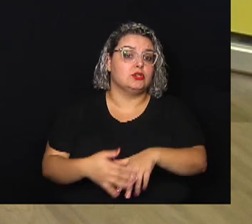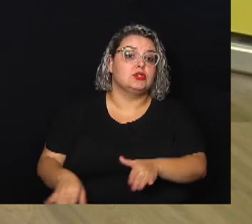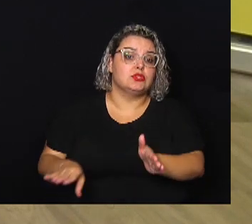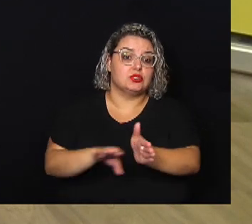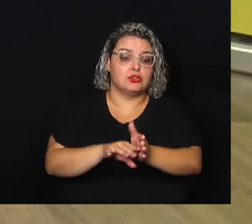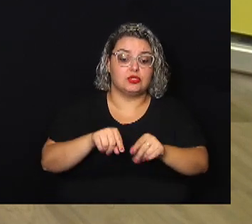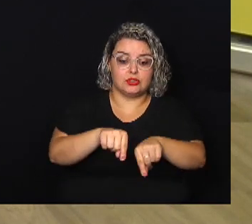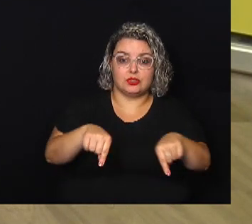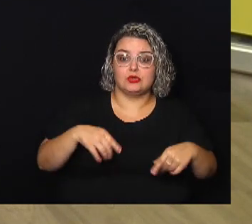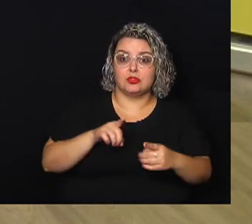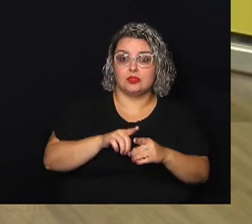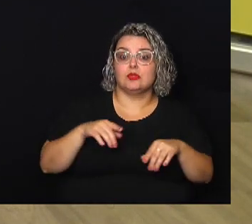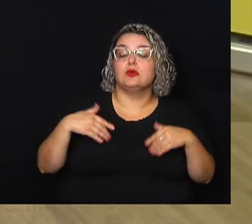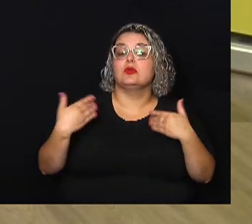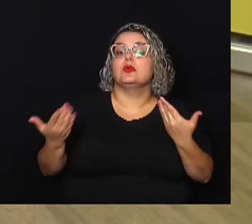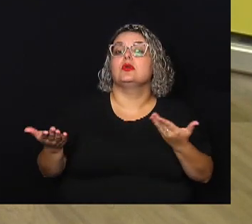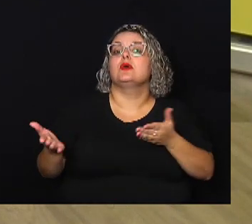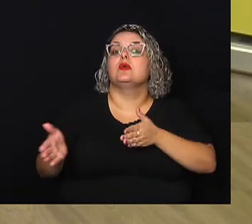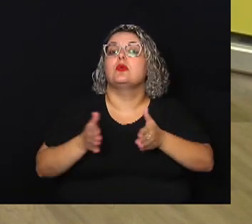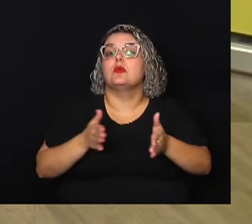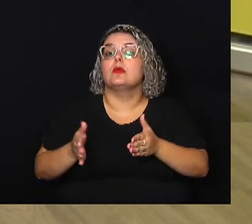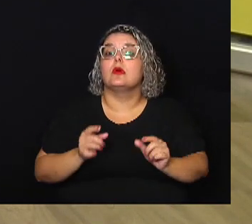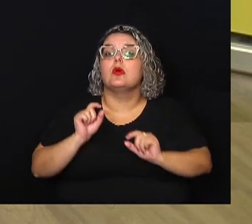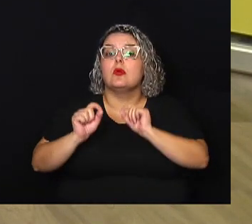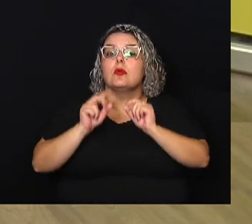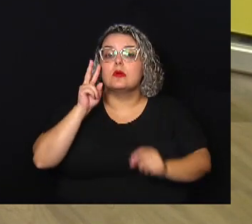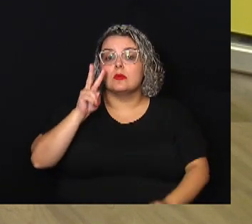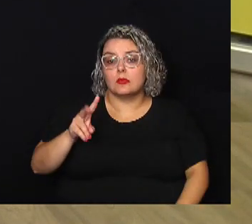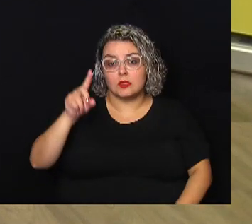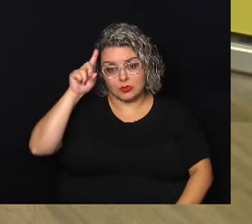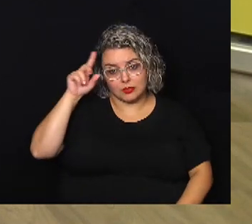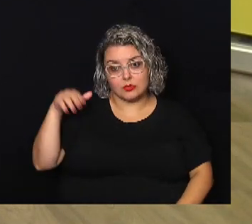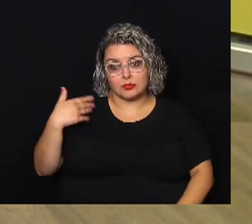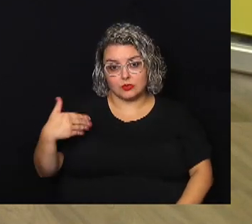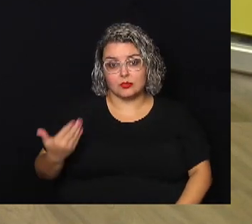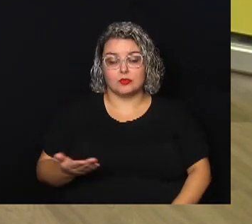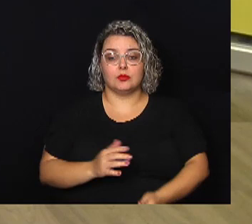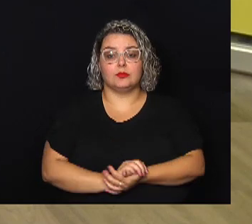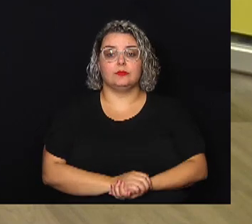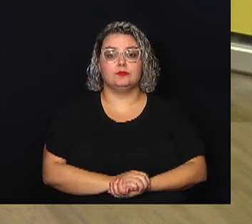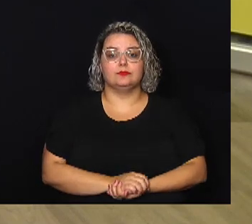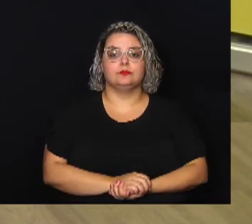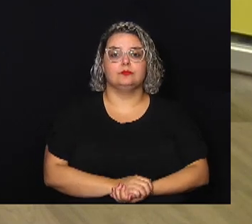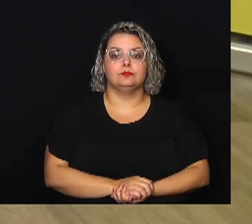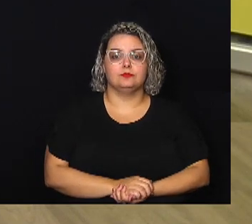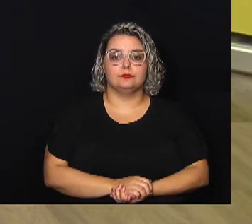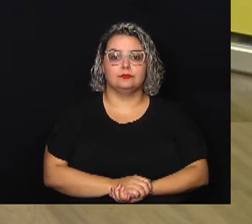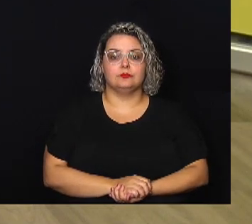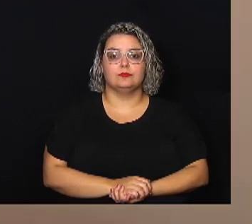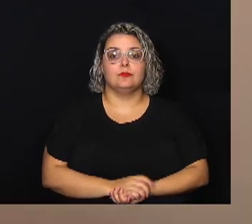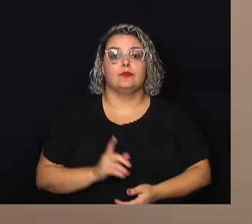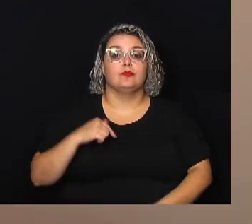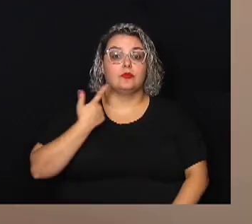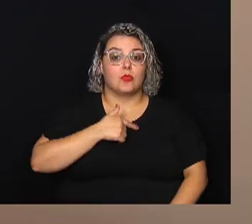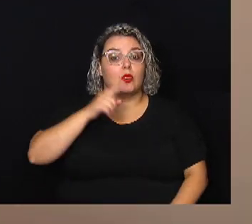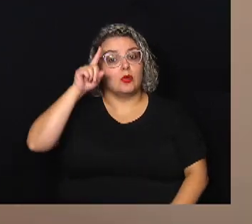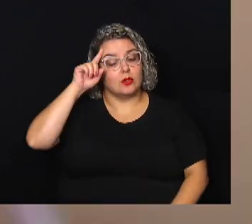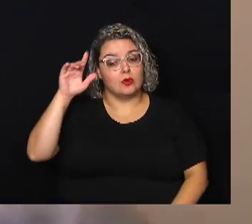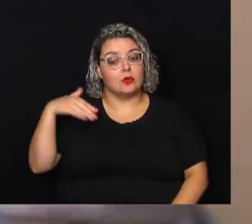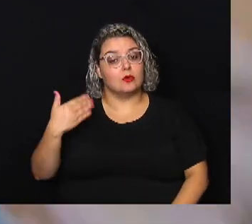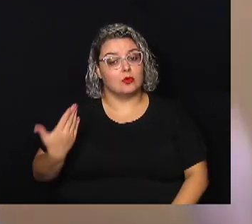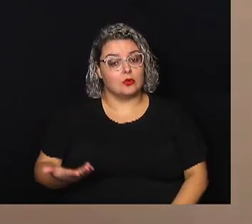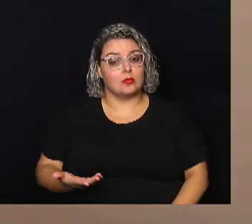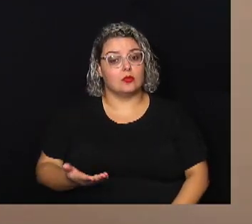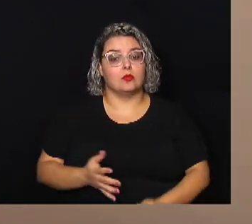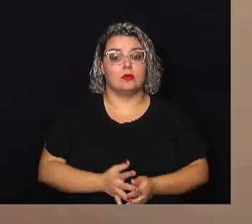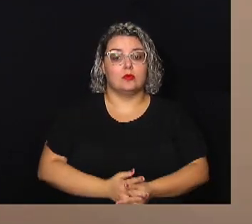ele está em qual estágio, doutor? O que se vê na prática, né? Na nossa prática do dia a dia, a gente